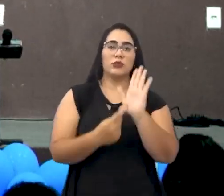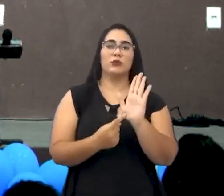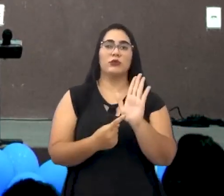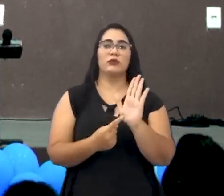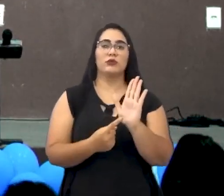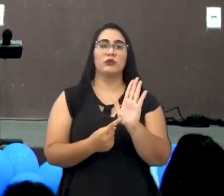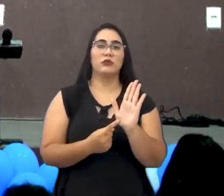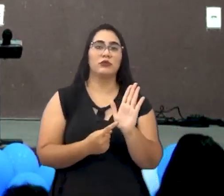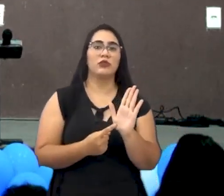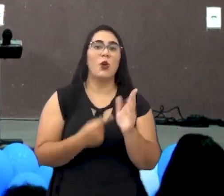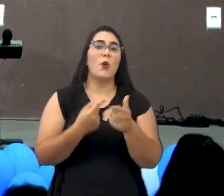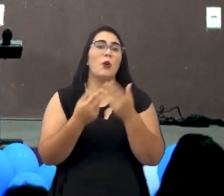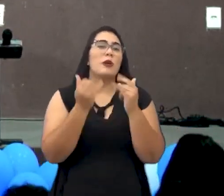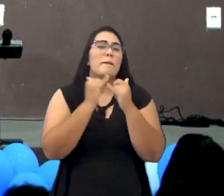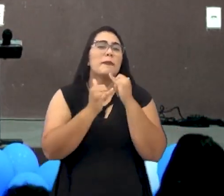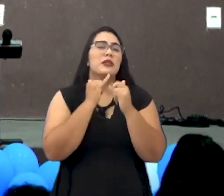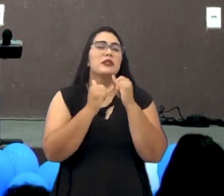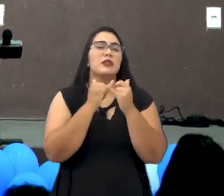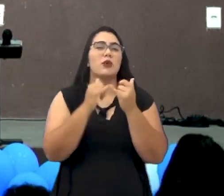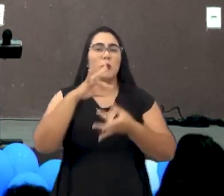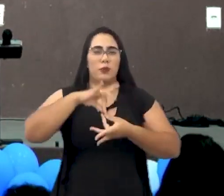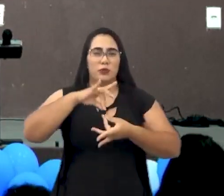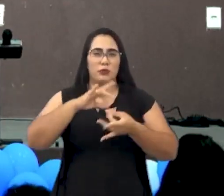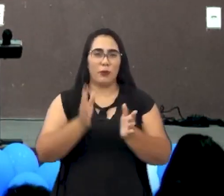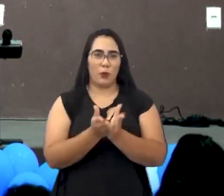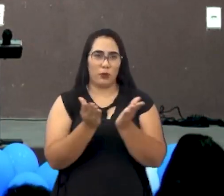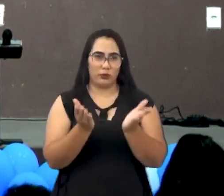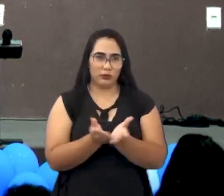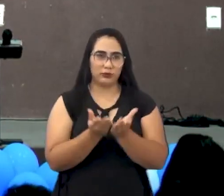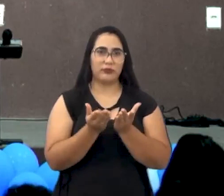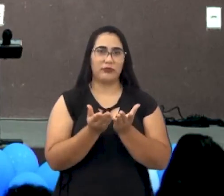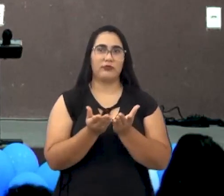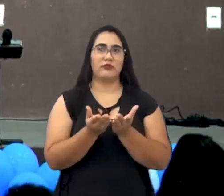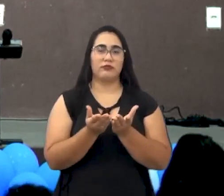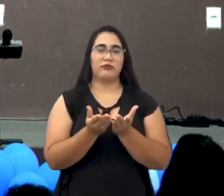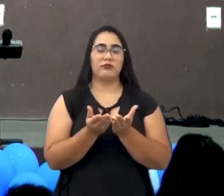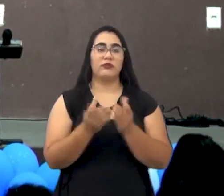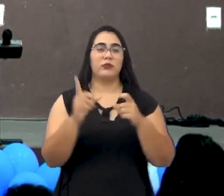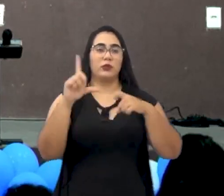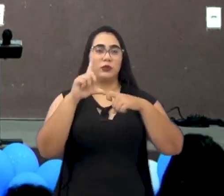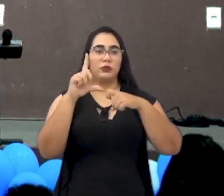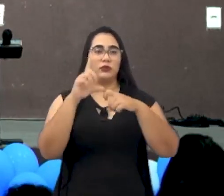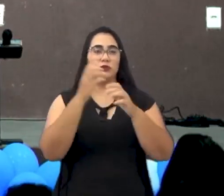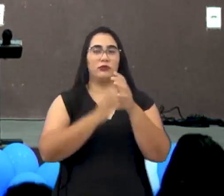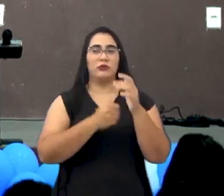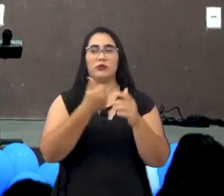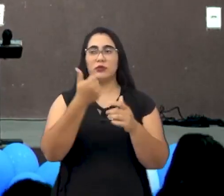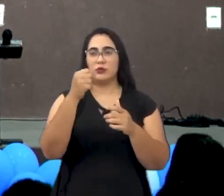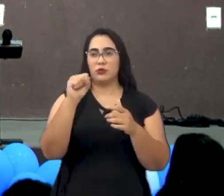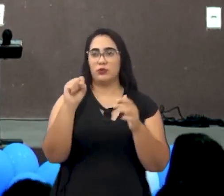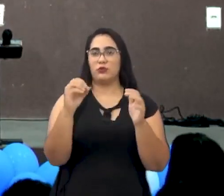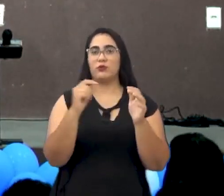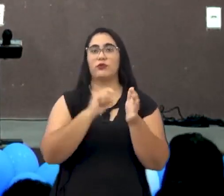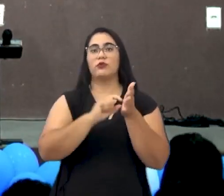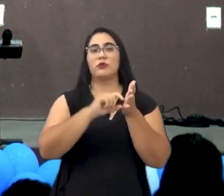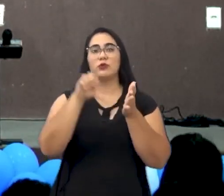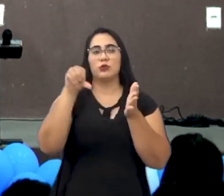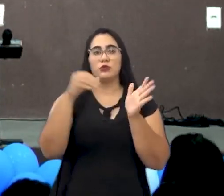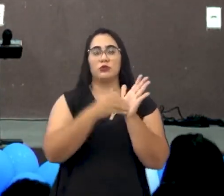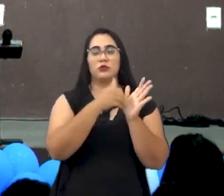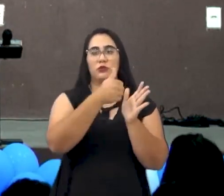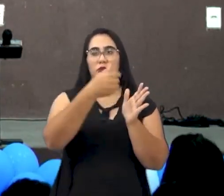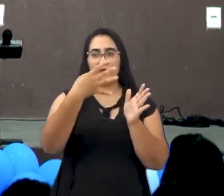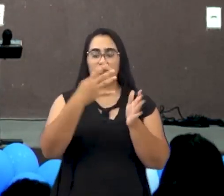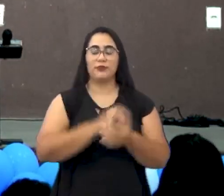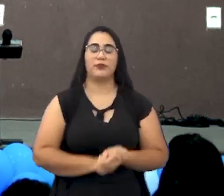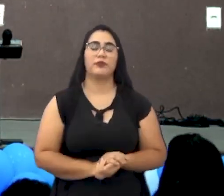algo muito parecido com a pobreza de espírito. Lucas 18, do 9 ao 14, diz assim,